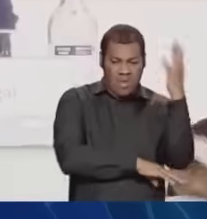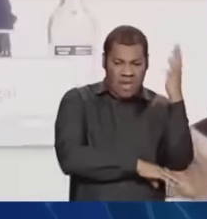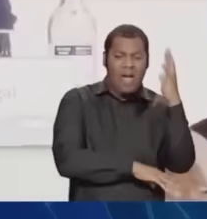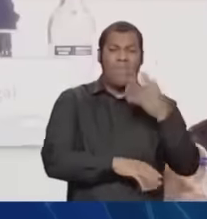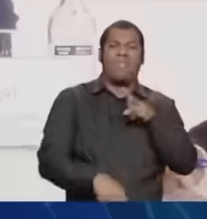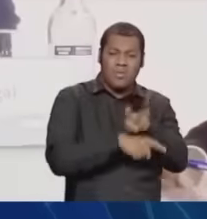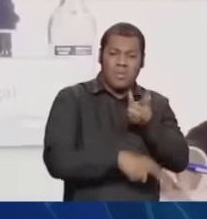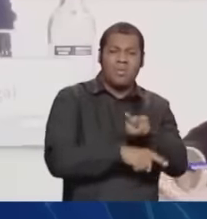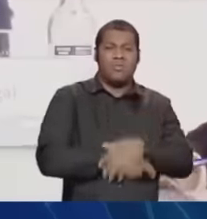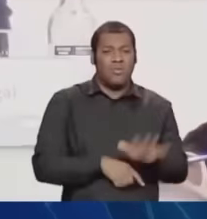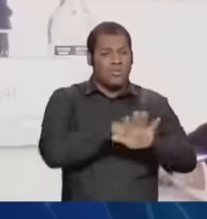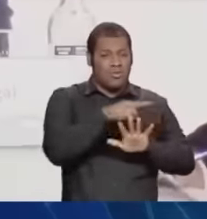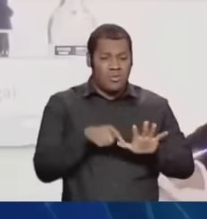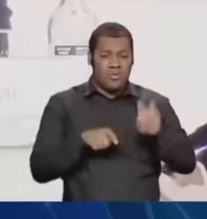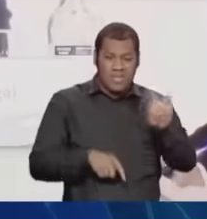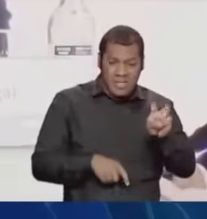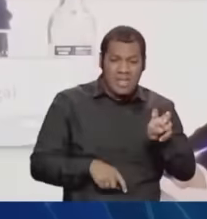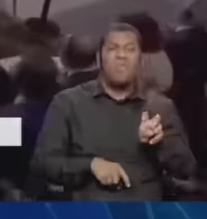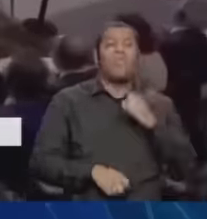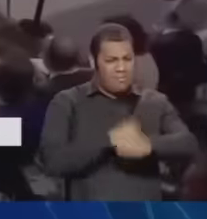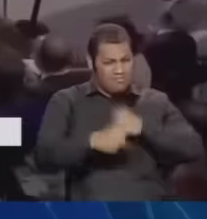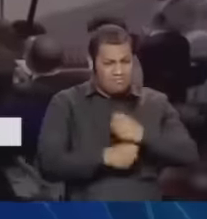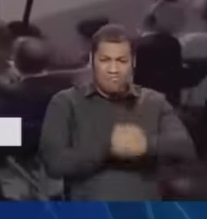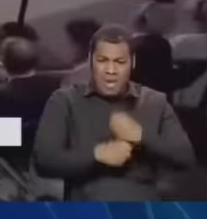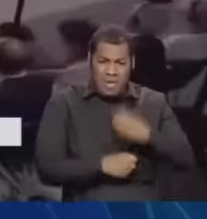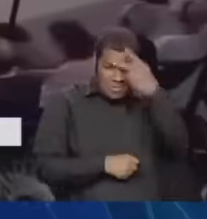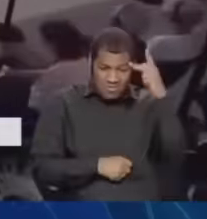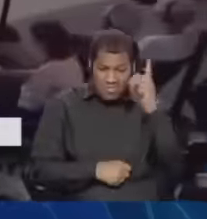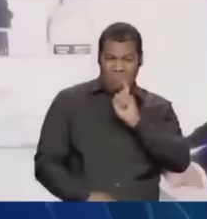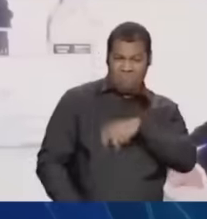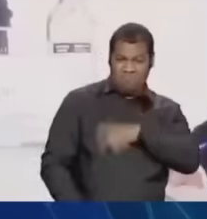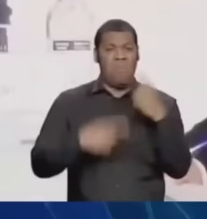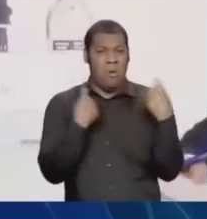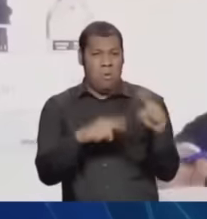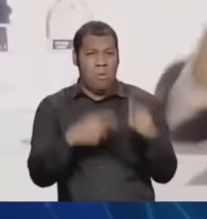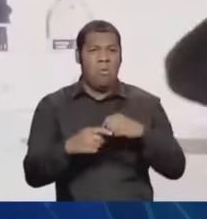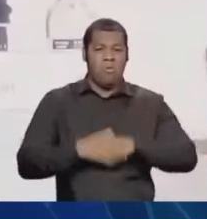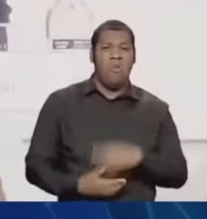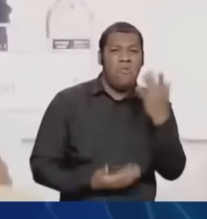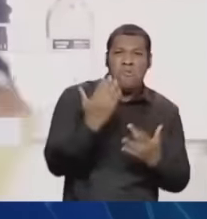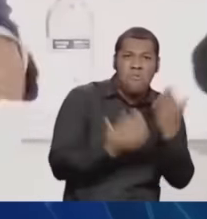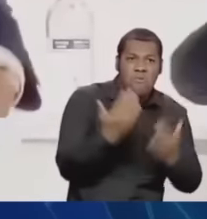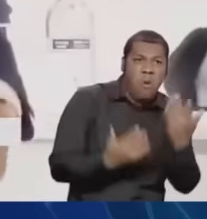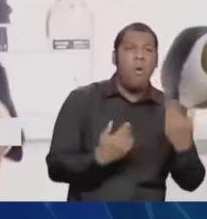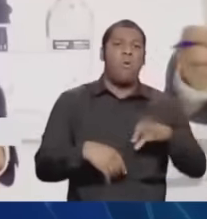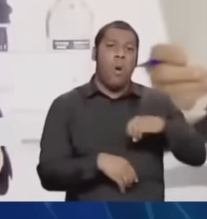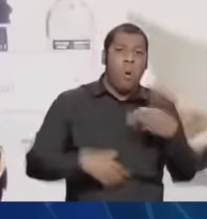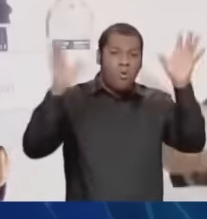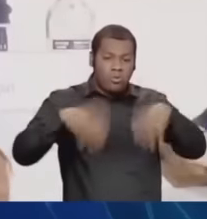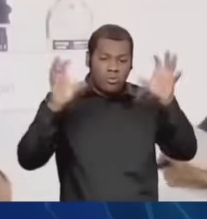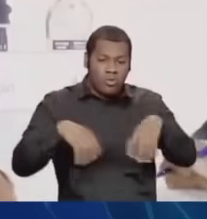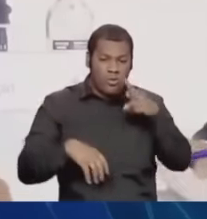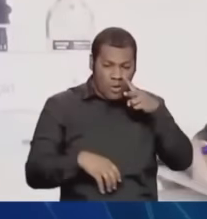cuidar, porque todos eles são vítimas de ataques todo ano. Ora por fogo, ora por excesso de chuva